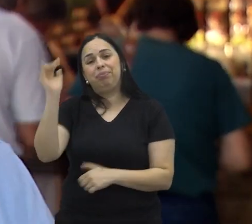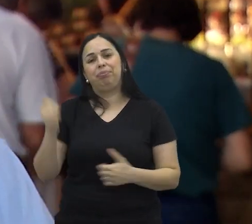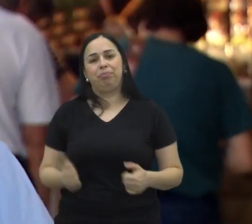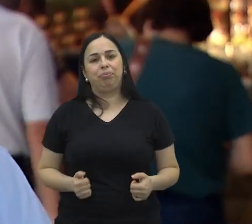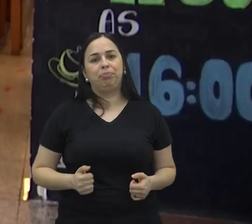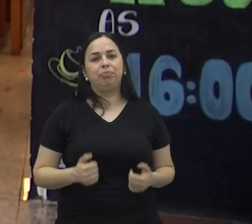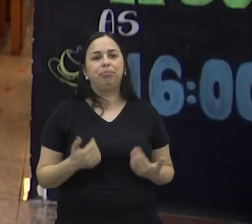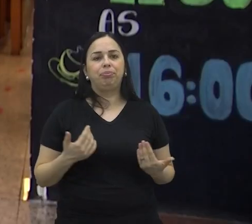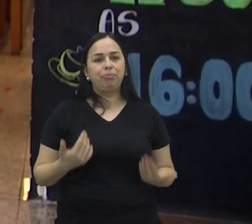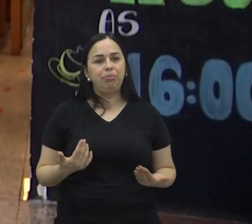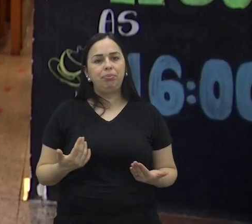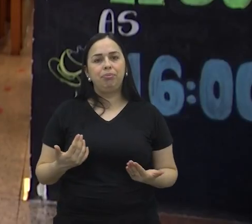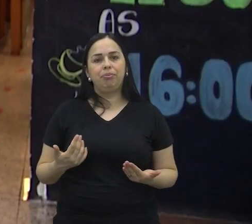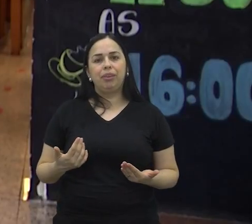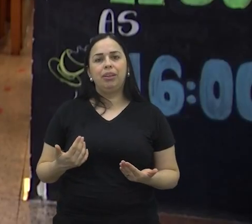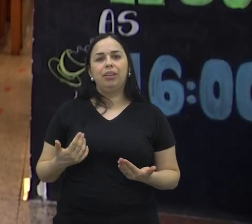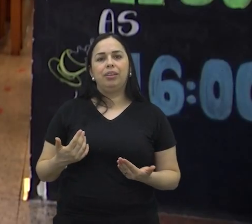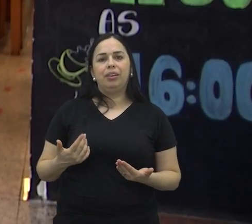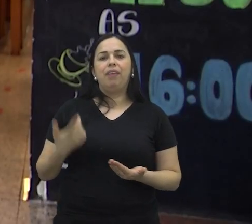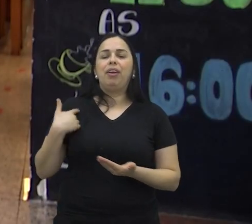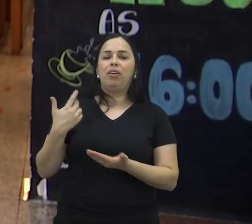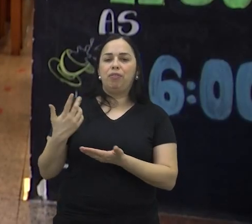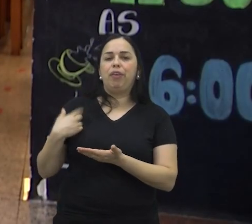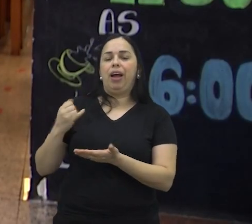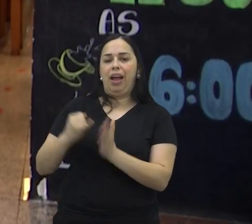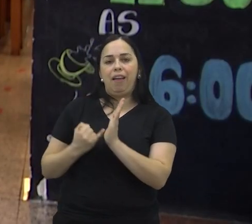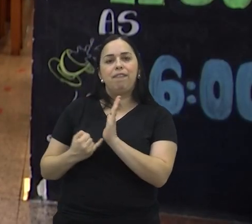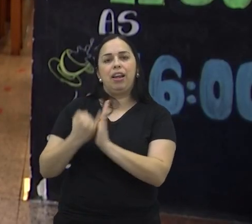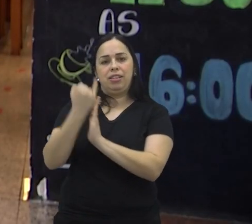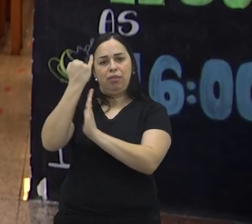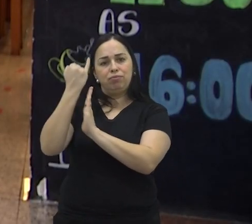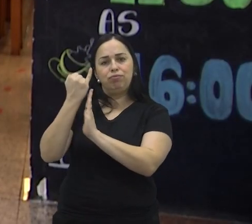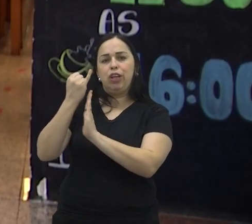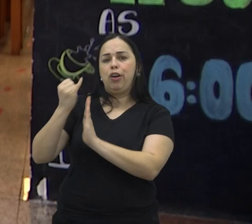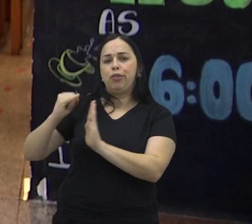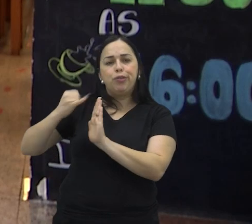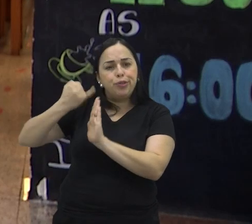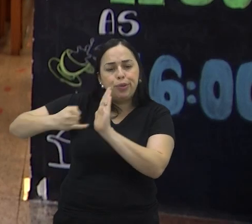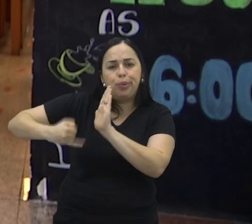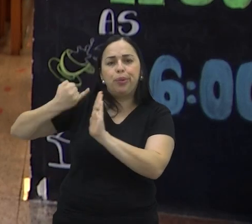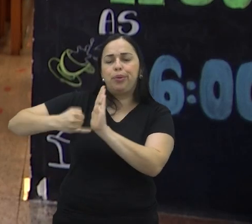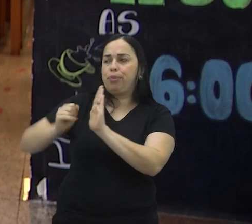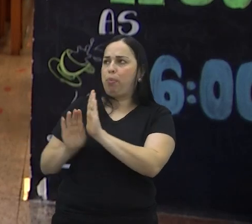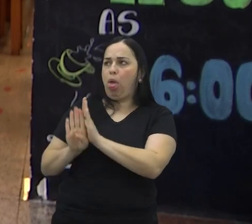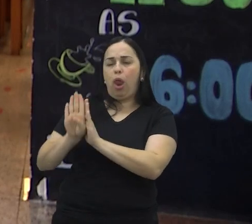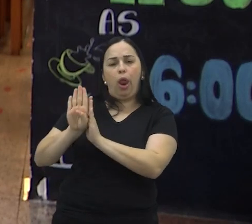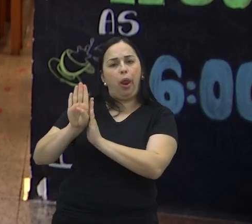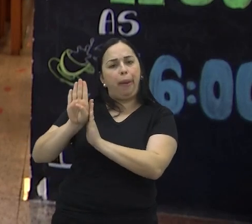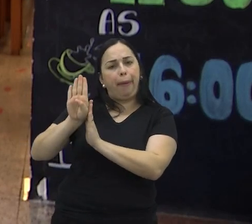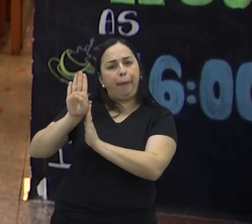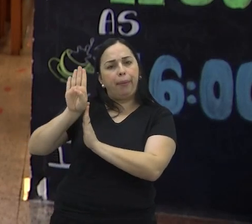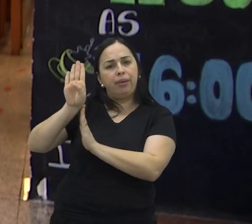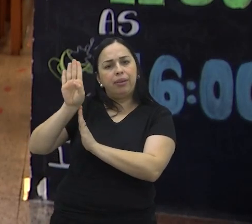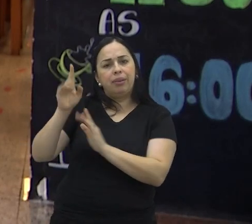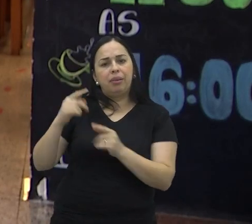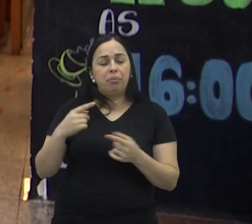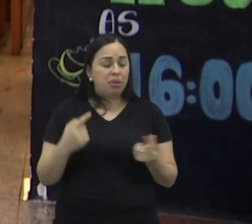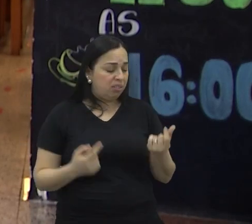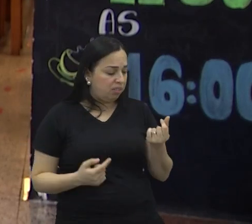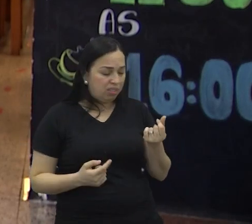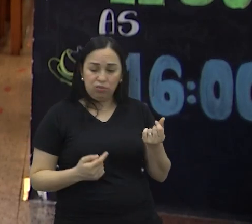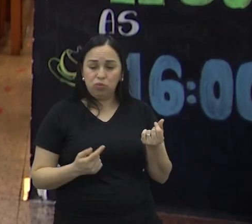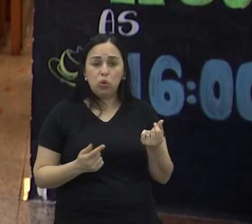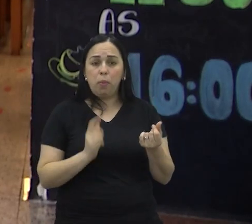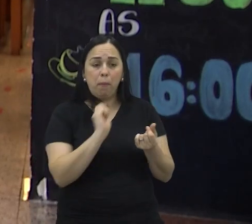vez mais caro. Ela vem corroendo, né, o nosso dinheiro, a inflação, os juros altos, né? Então, o nosso dinheiro ele passa a